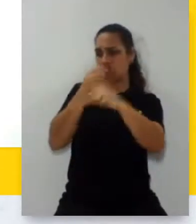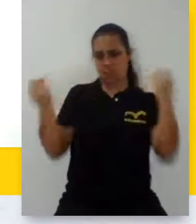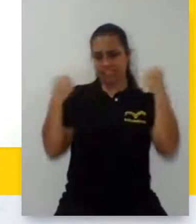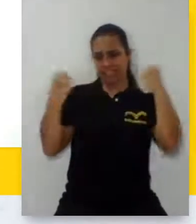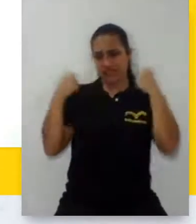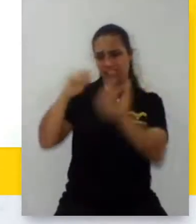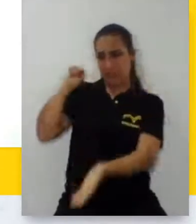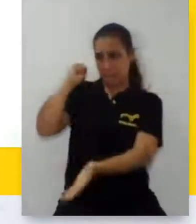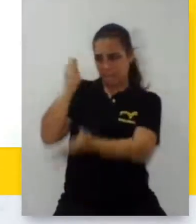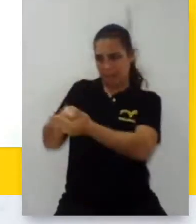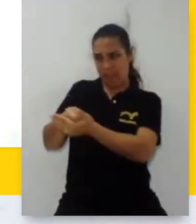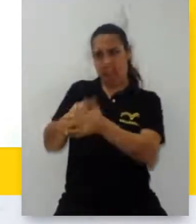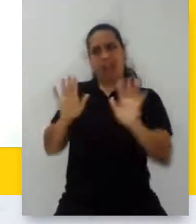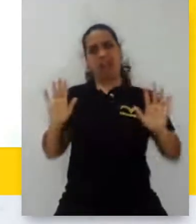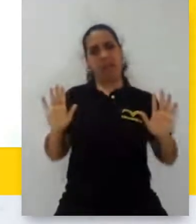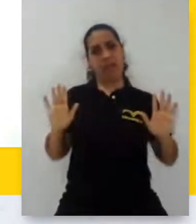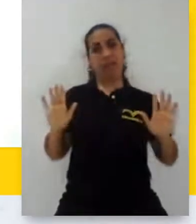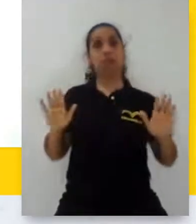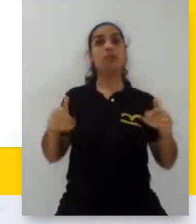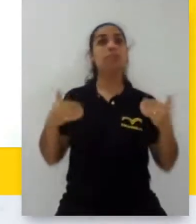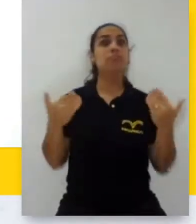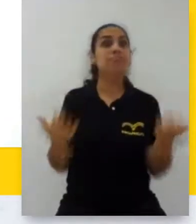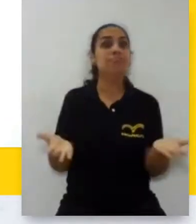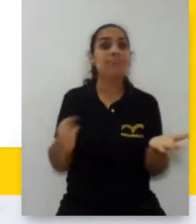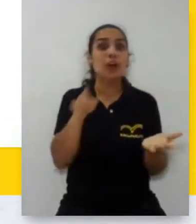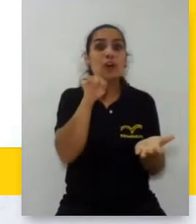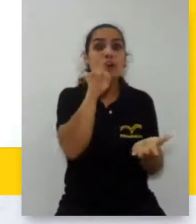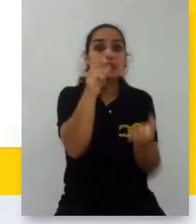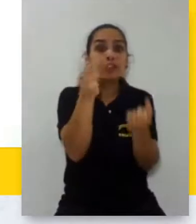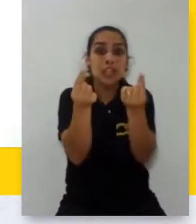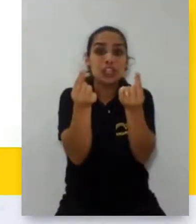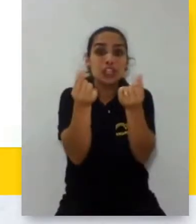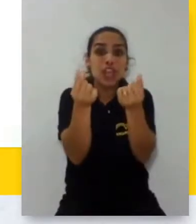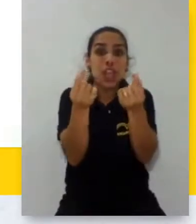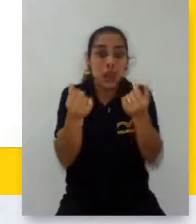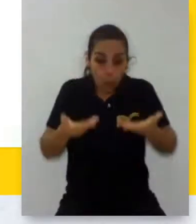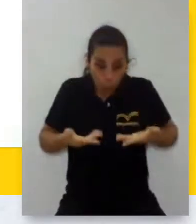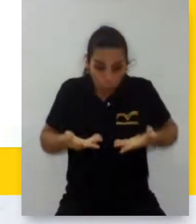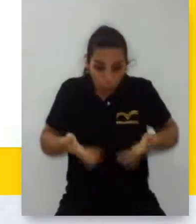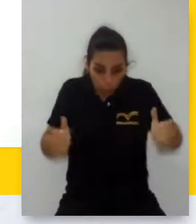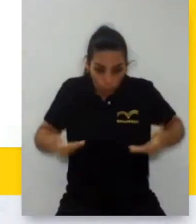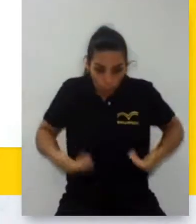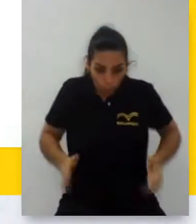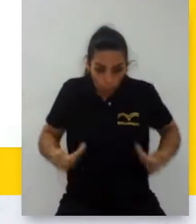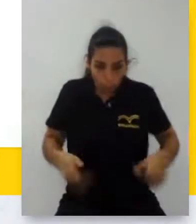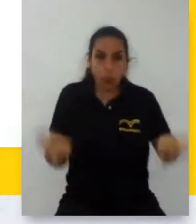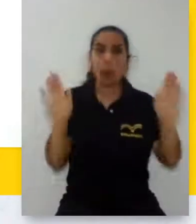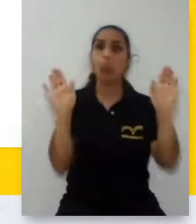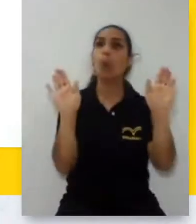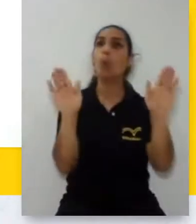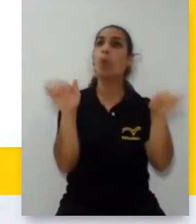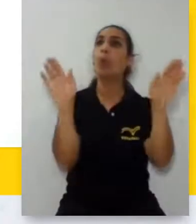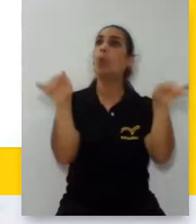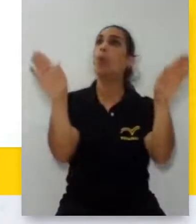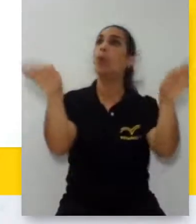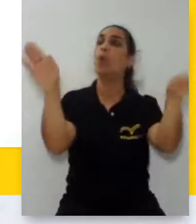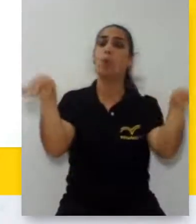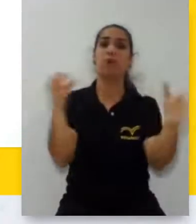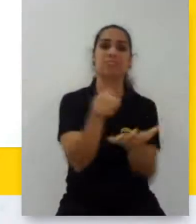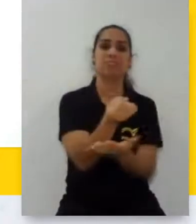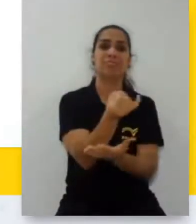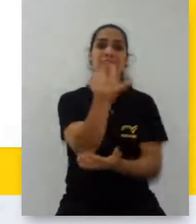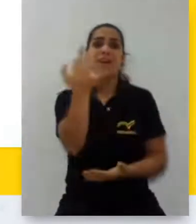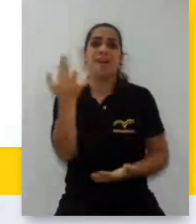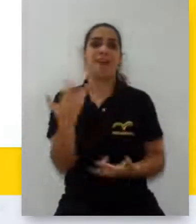que às vezes não são nem importantes. Invista em você, invista na tua saúde, no teu corpo, no teu organismo. Você é um milagre, invista em você.